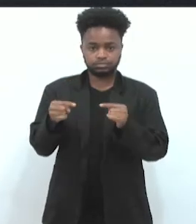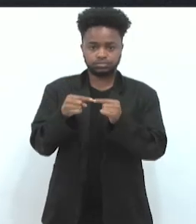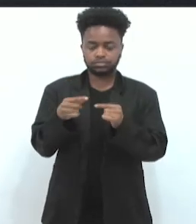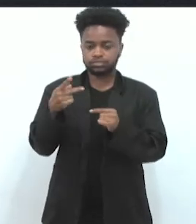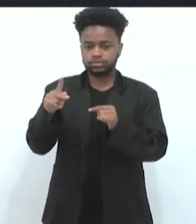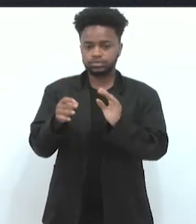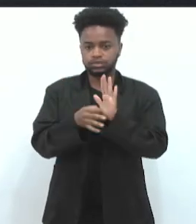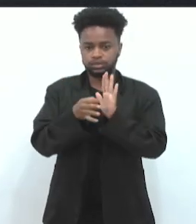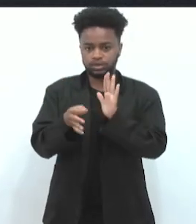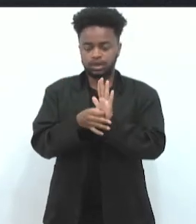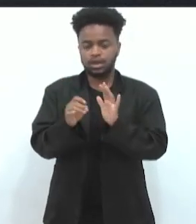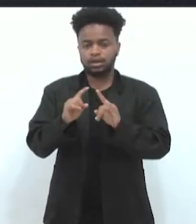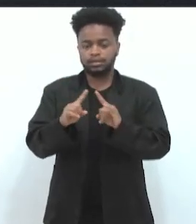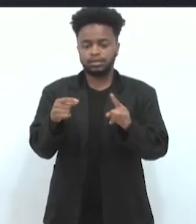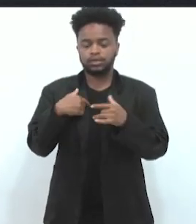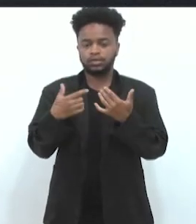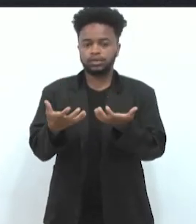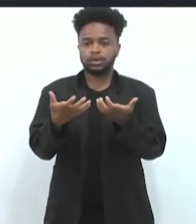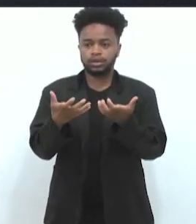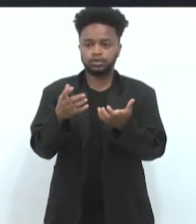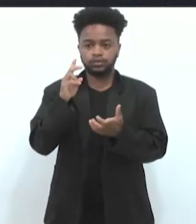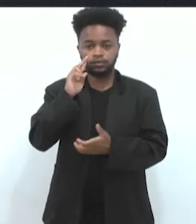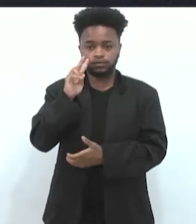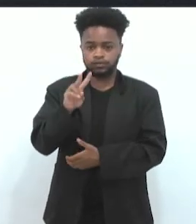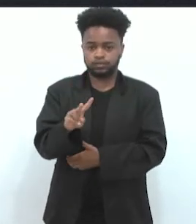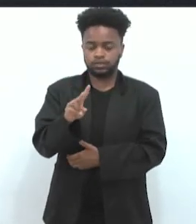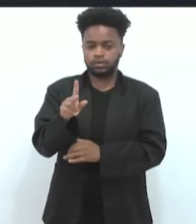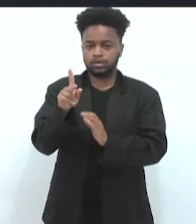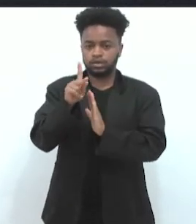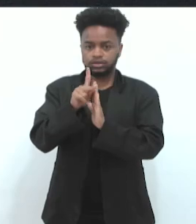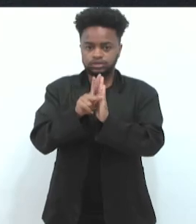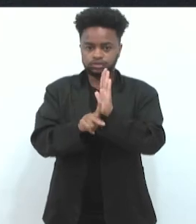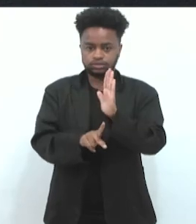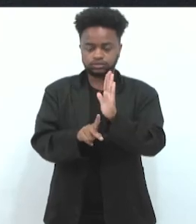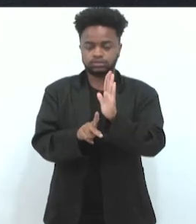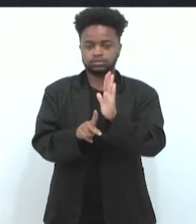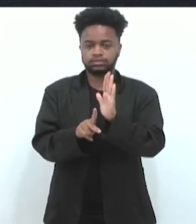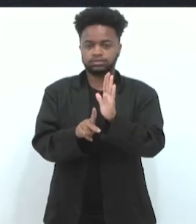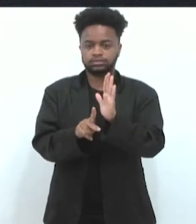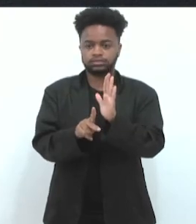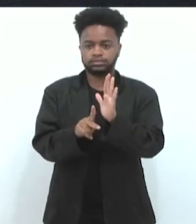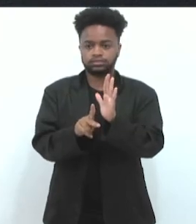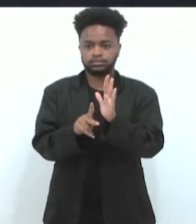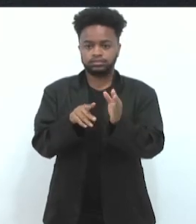mas eu gostaria de observar que o projeto mescla